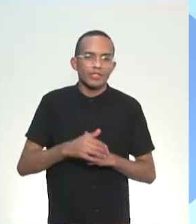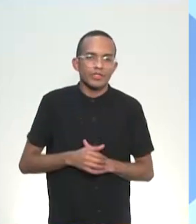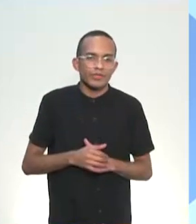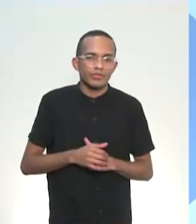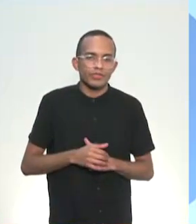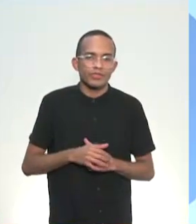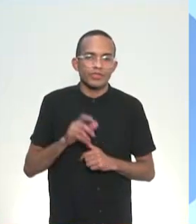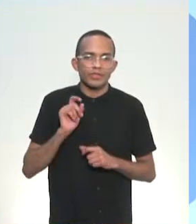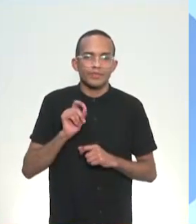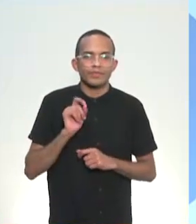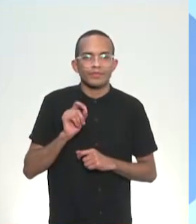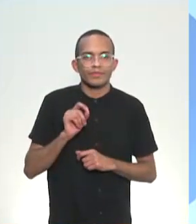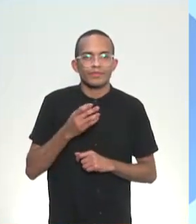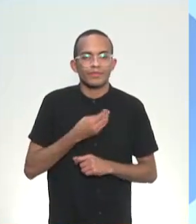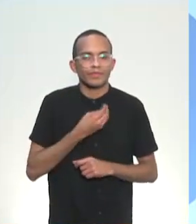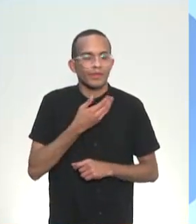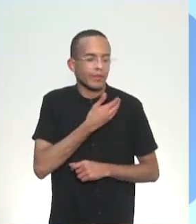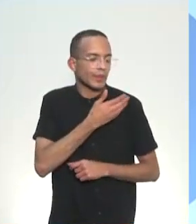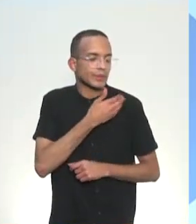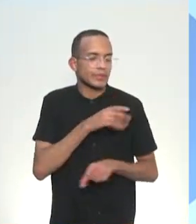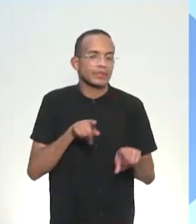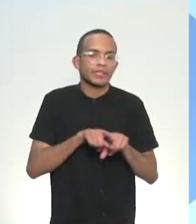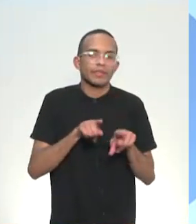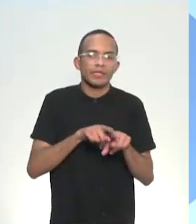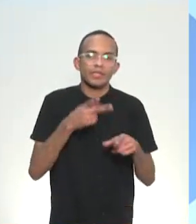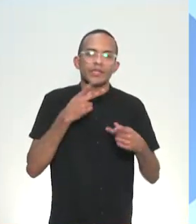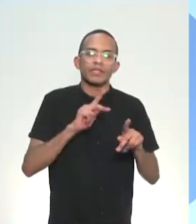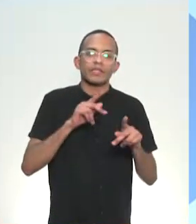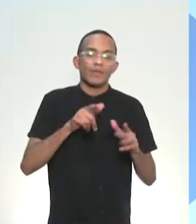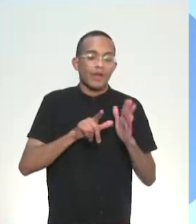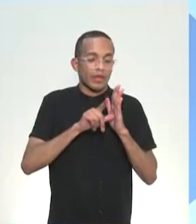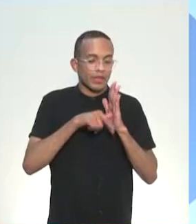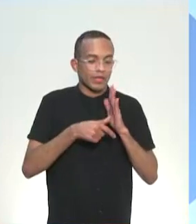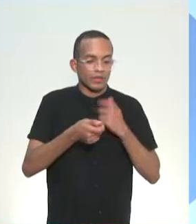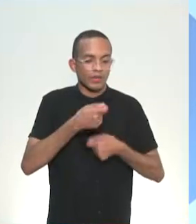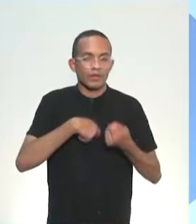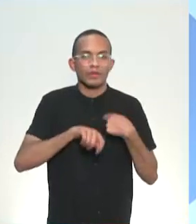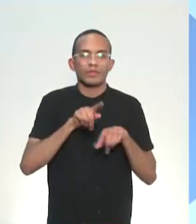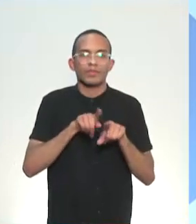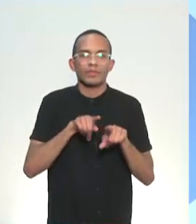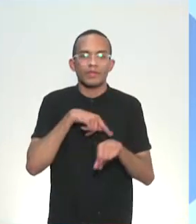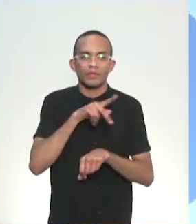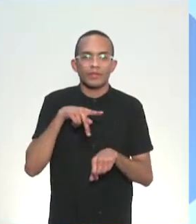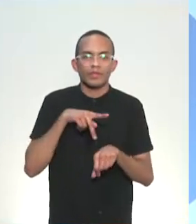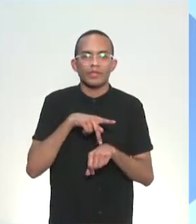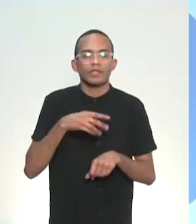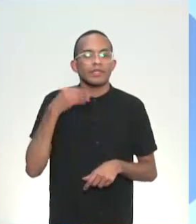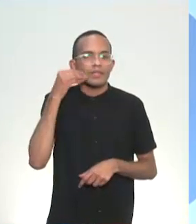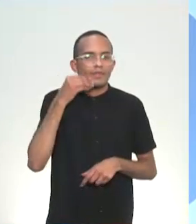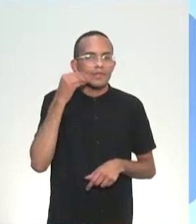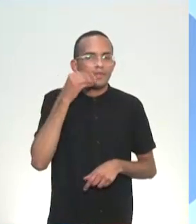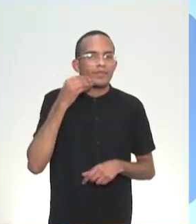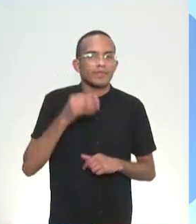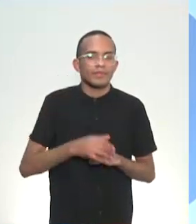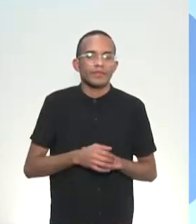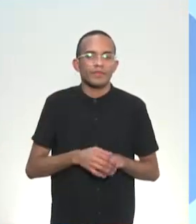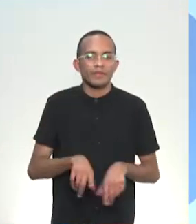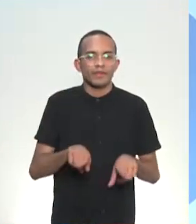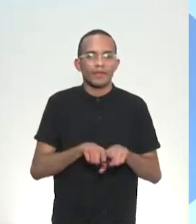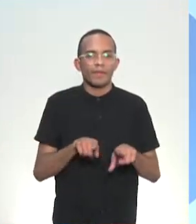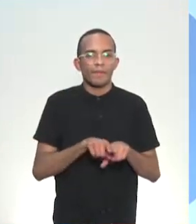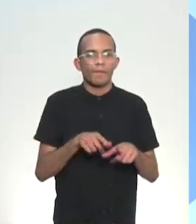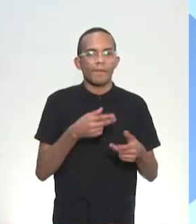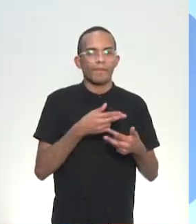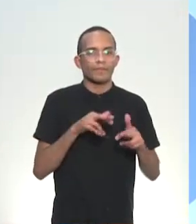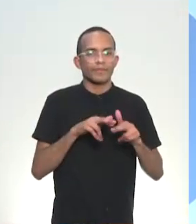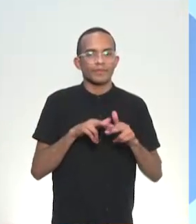Então, tem um olhar preconceituoso justamente pelo atraso econômico que esses países experimentam e, muitas